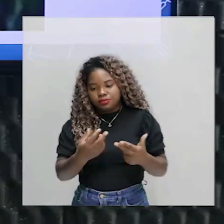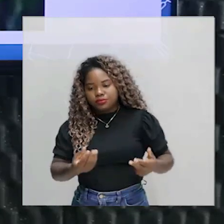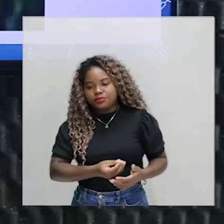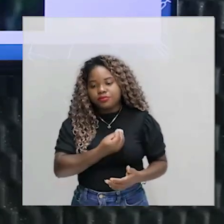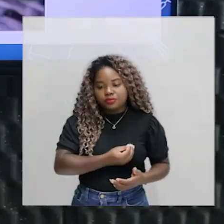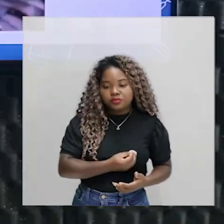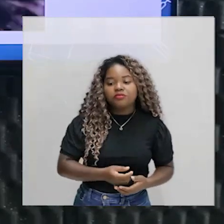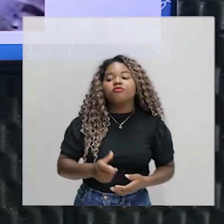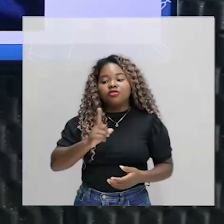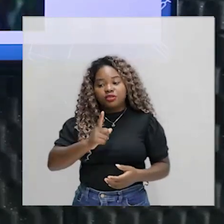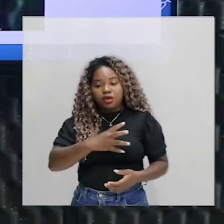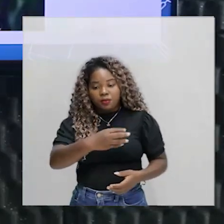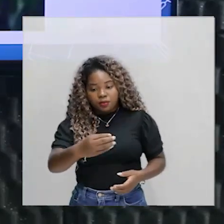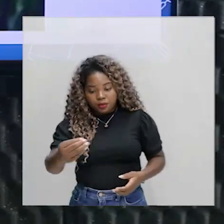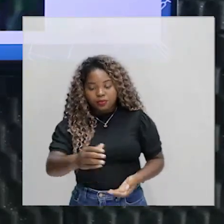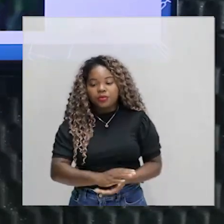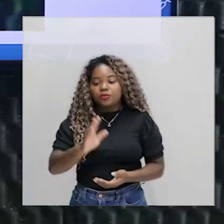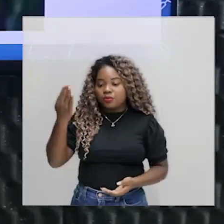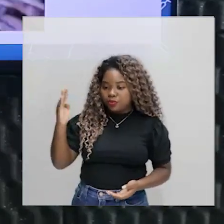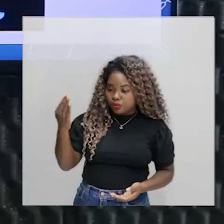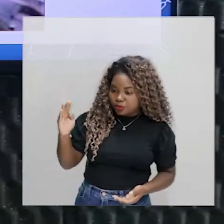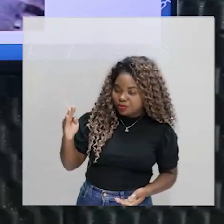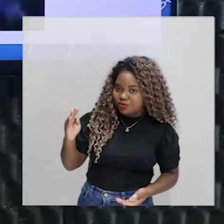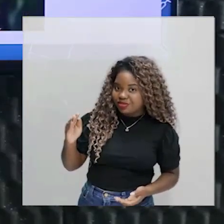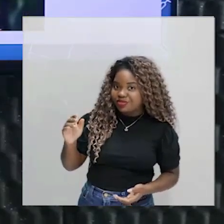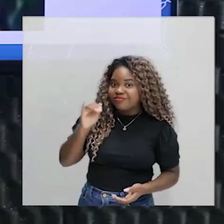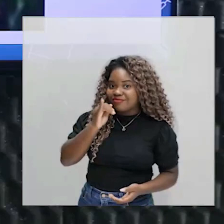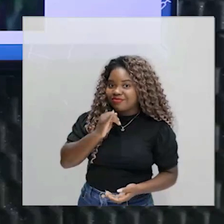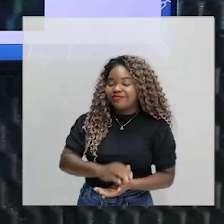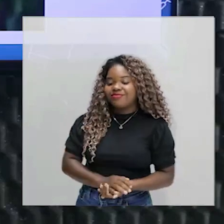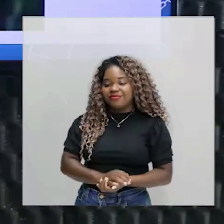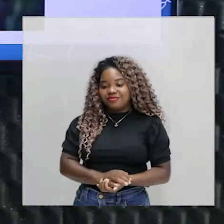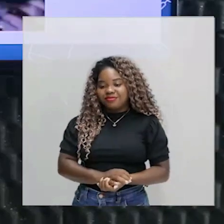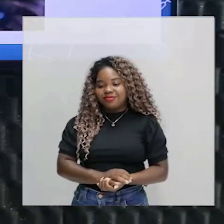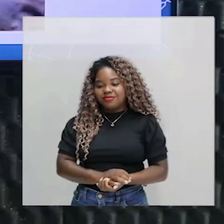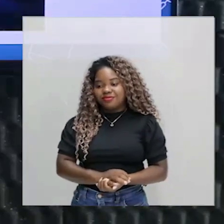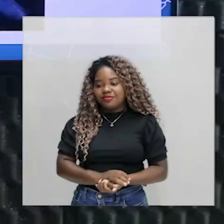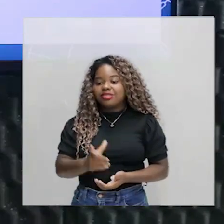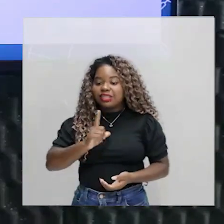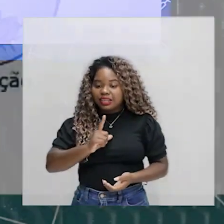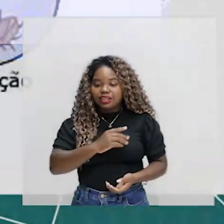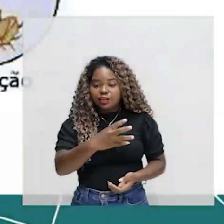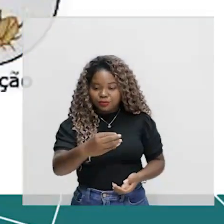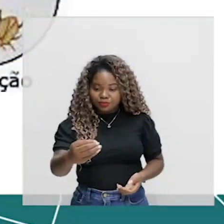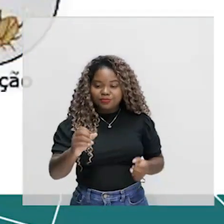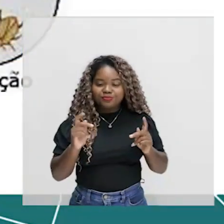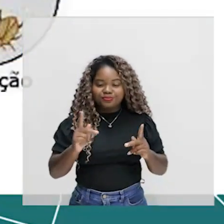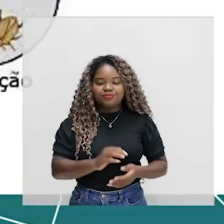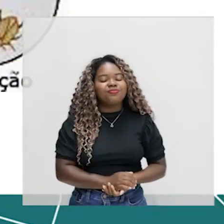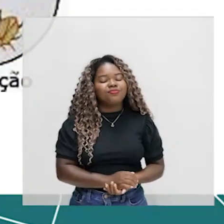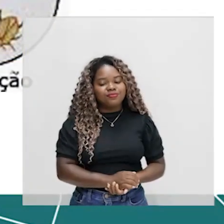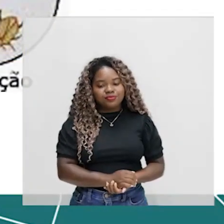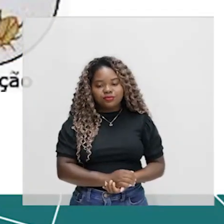tá em biologia só considera que o indivíduo tá existiu se ele tiver deixado descendente tá então